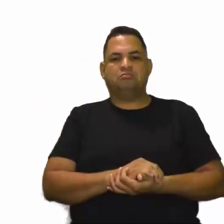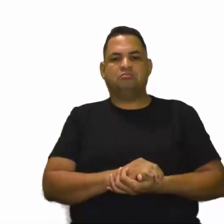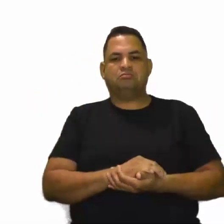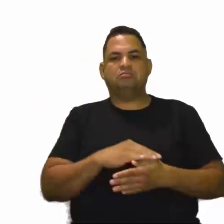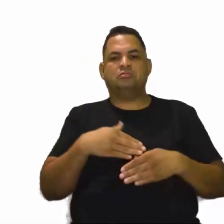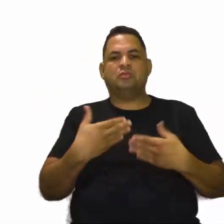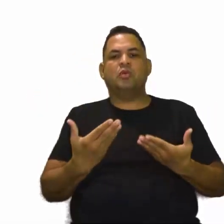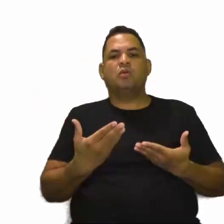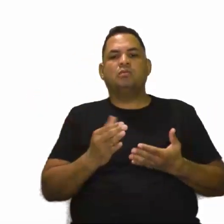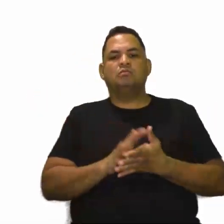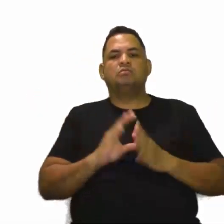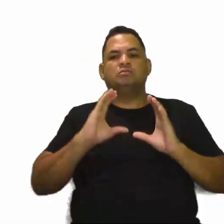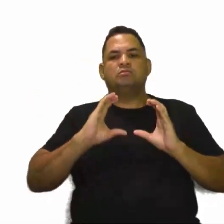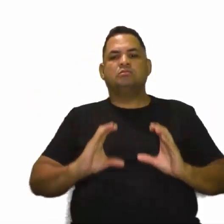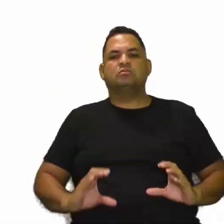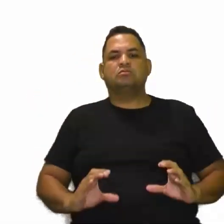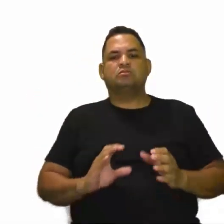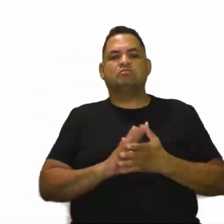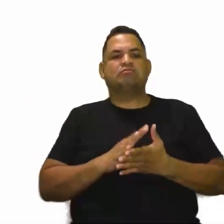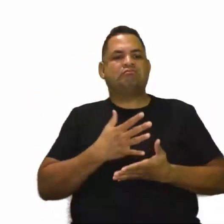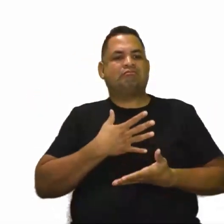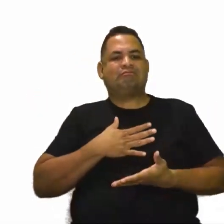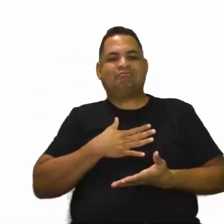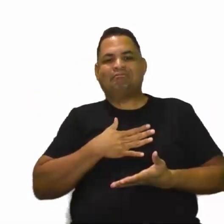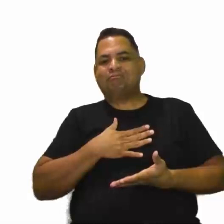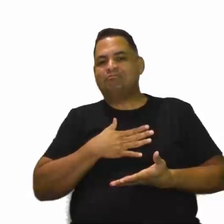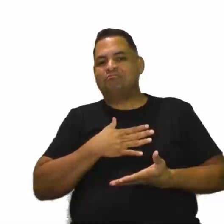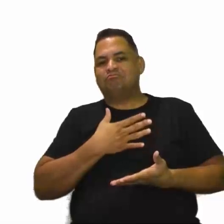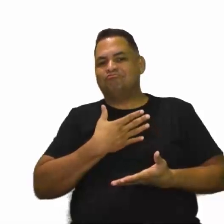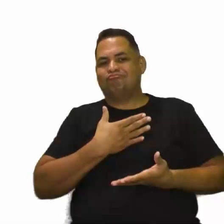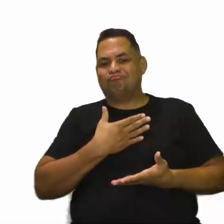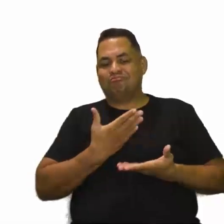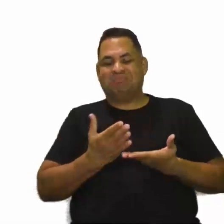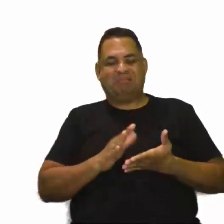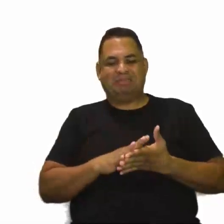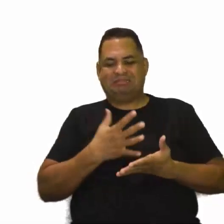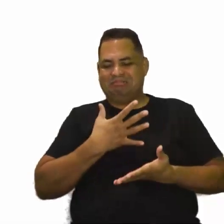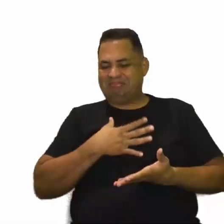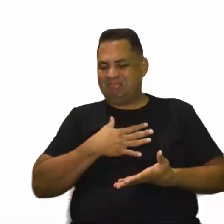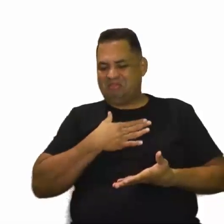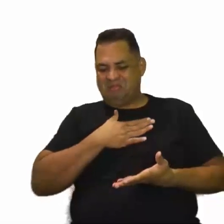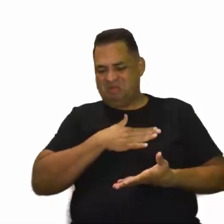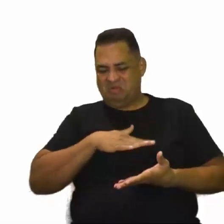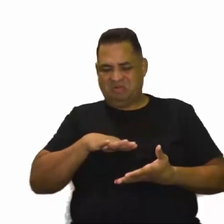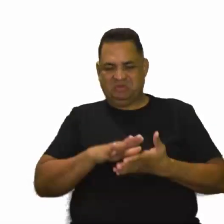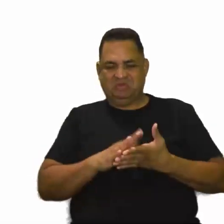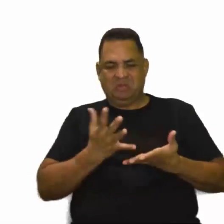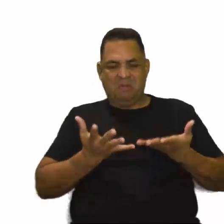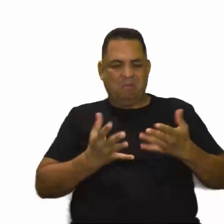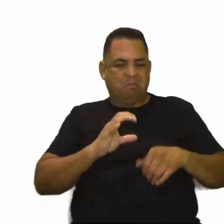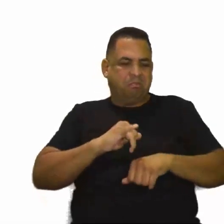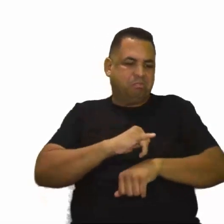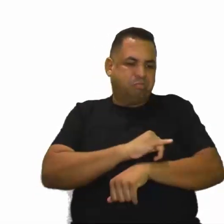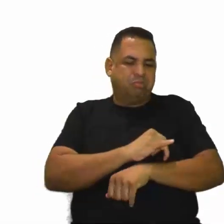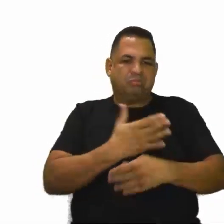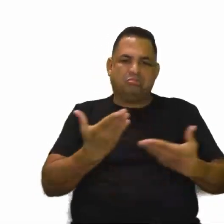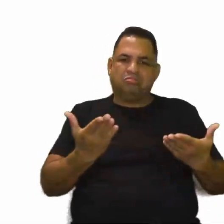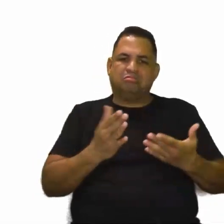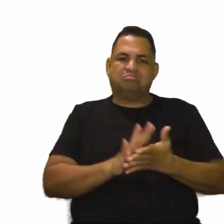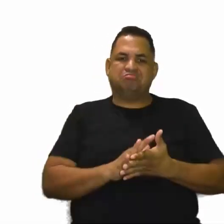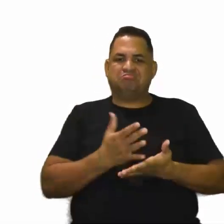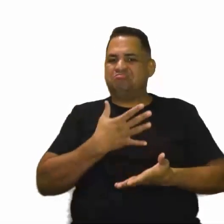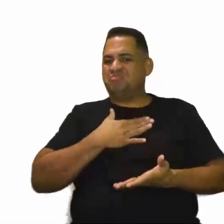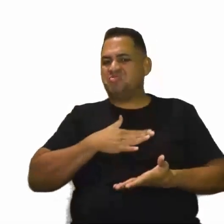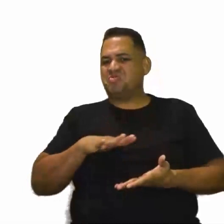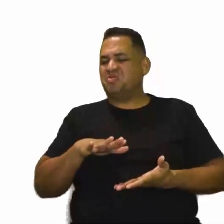Qual que é esse comportamento? A insatisfação das pessoas com o peso. Então, muita gente aí está insatisfeita com o seu